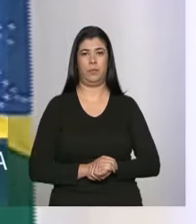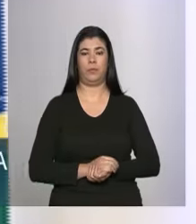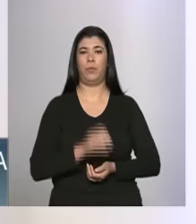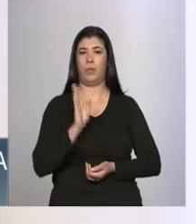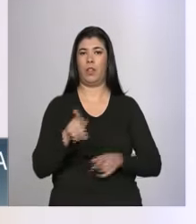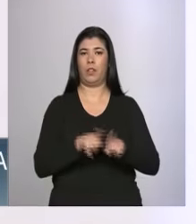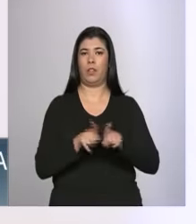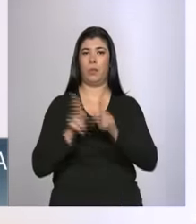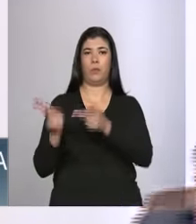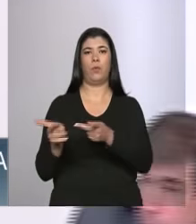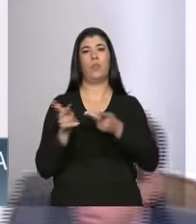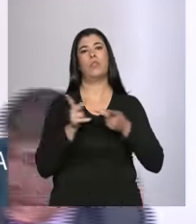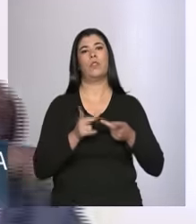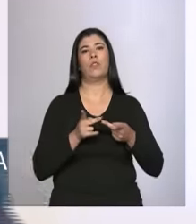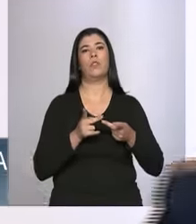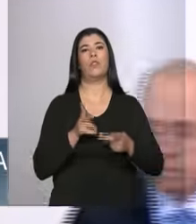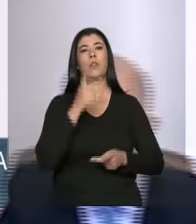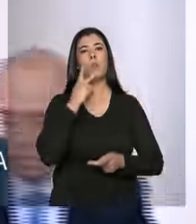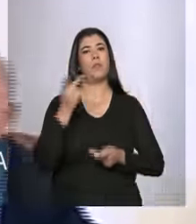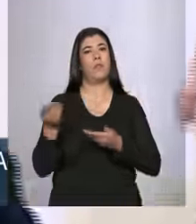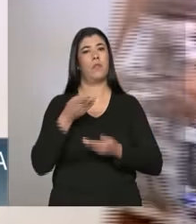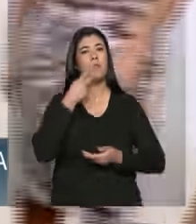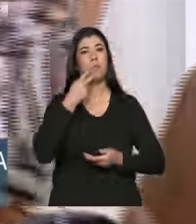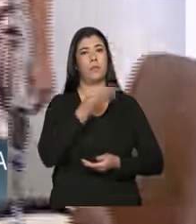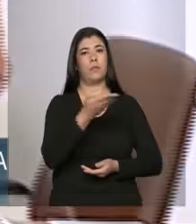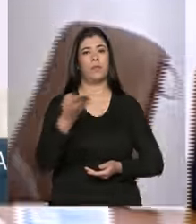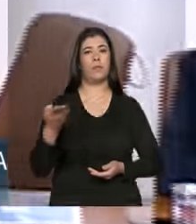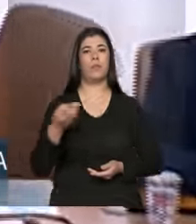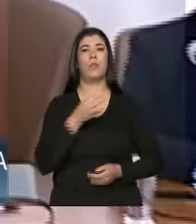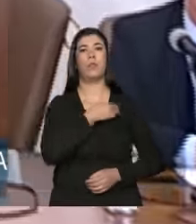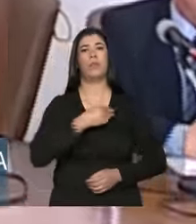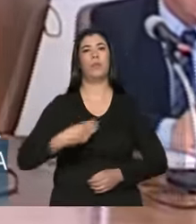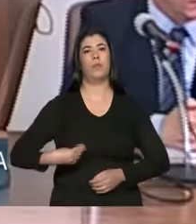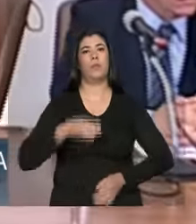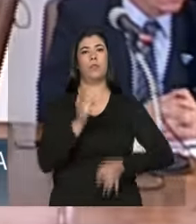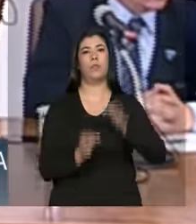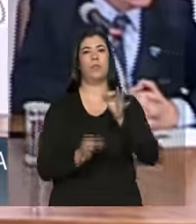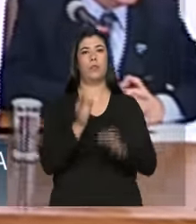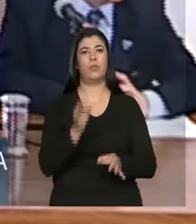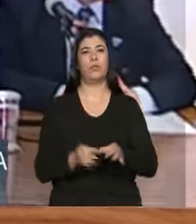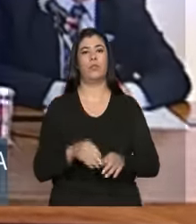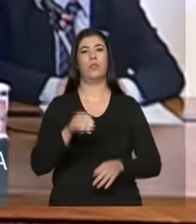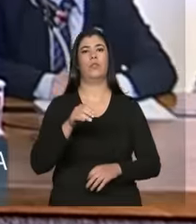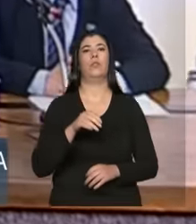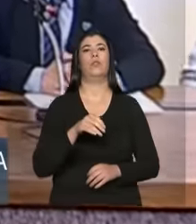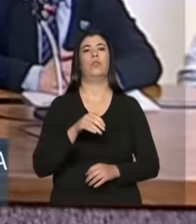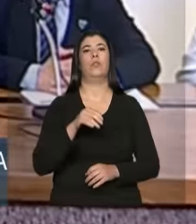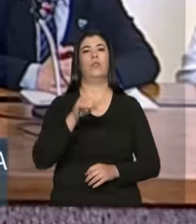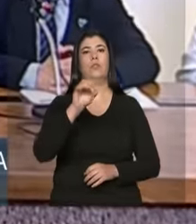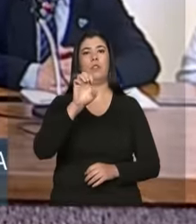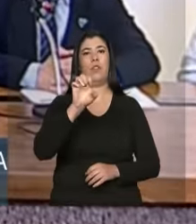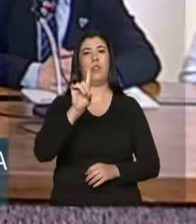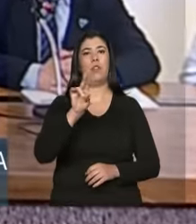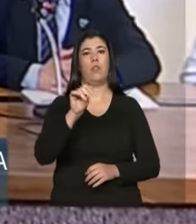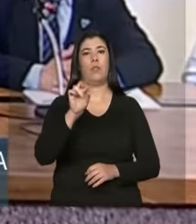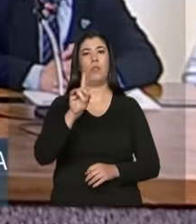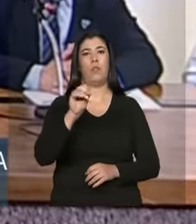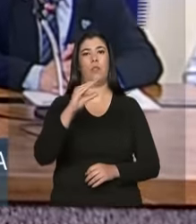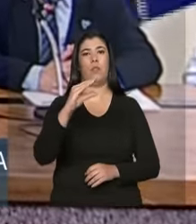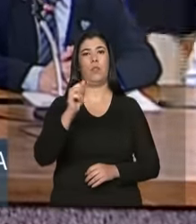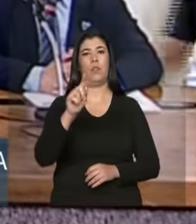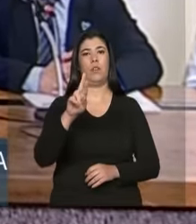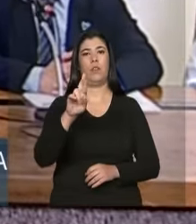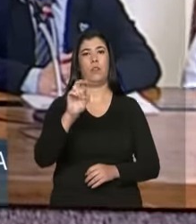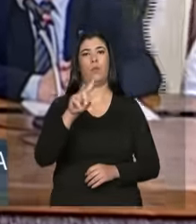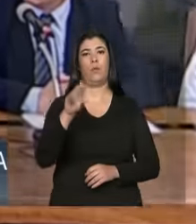e já convidamos para fazer uso da palavra o ministro da justiça José Eduardo Cardoso o